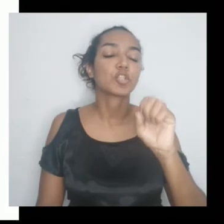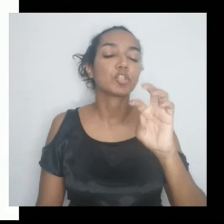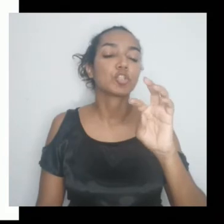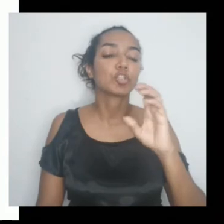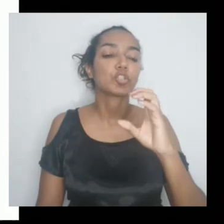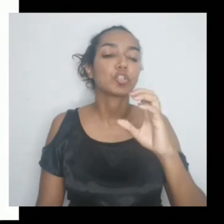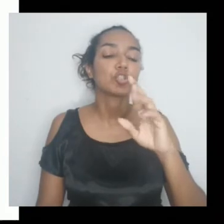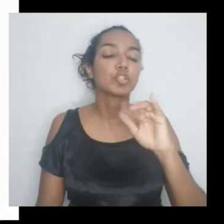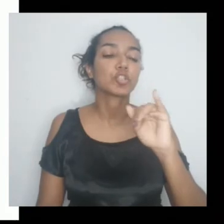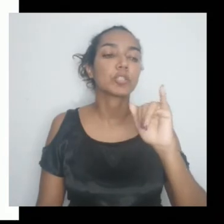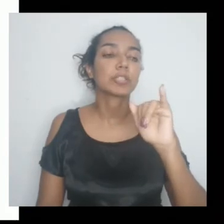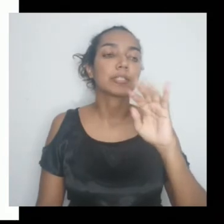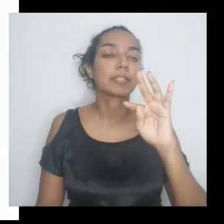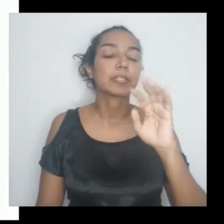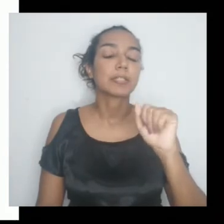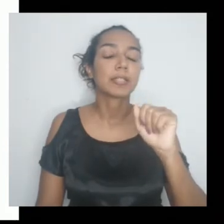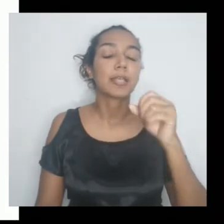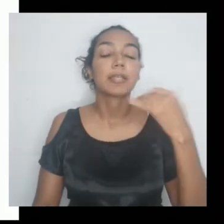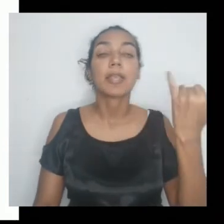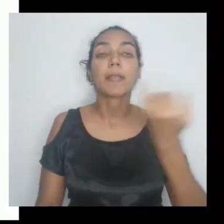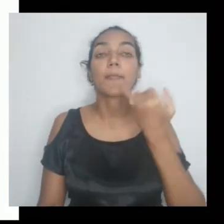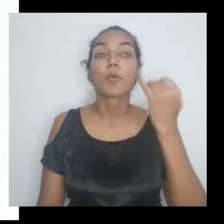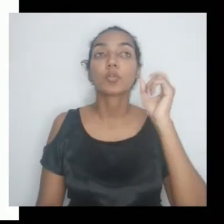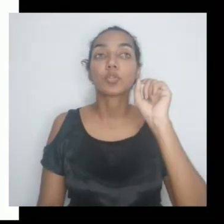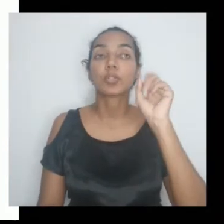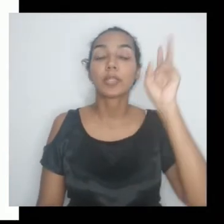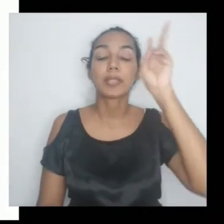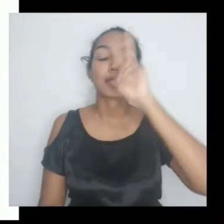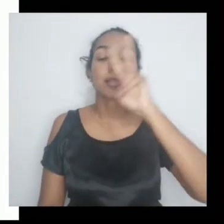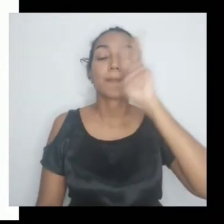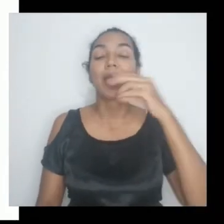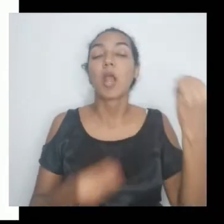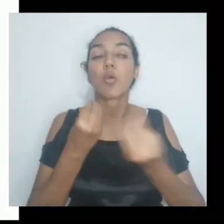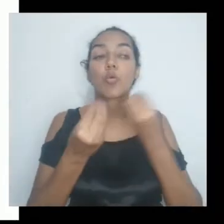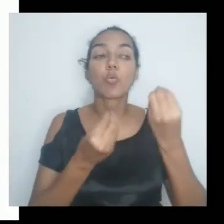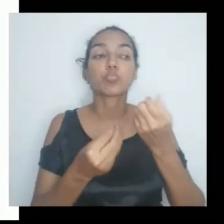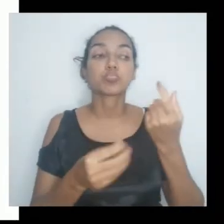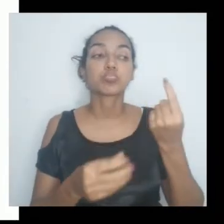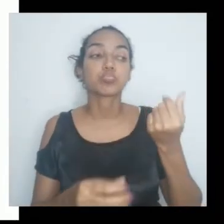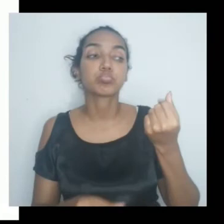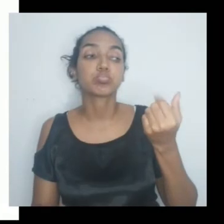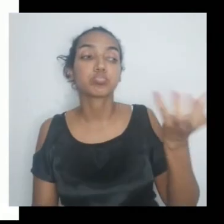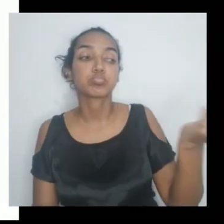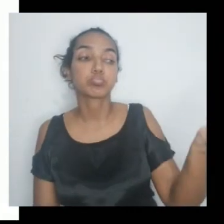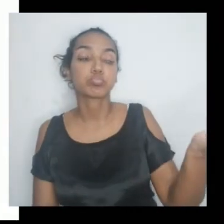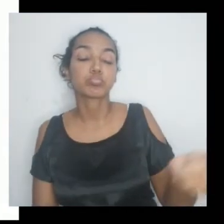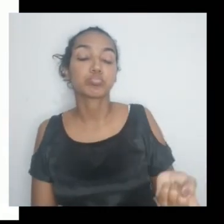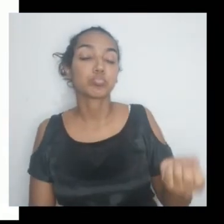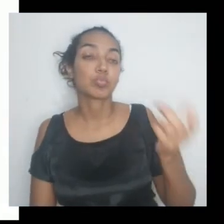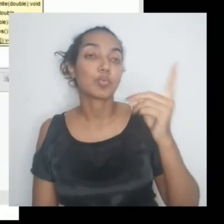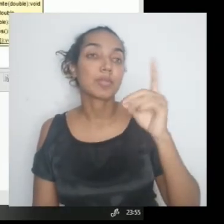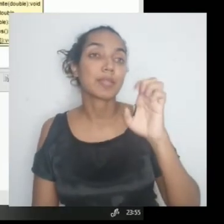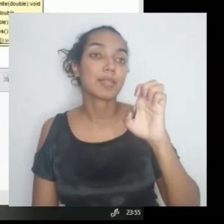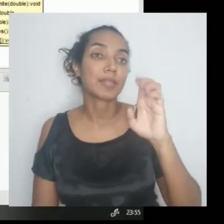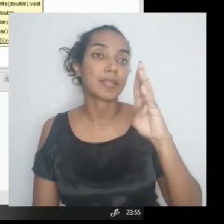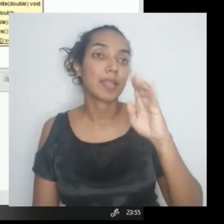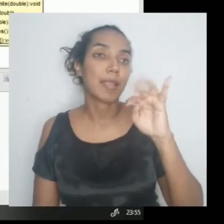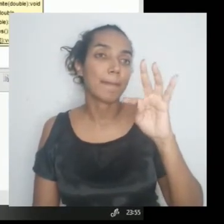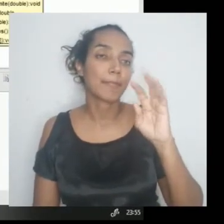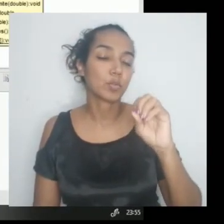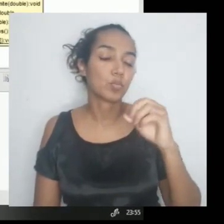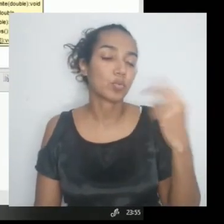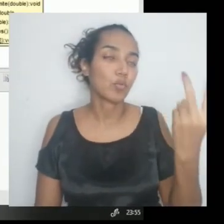um determinado valor. O débito de um determinado valor numa conta deste tipo vai acontecer em